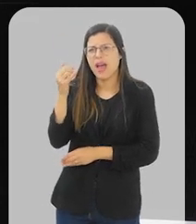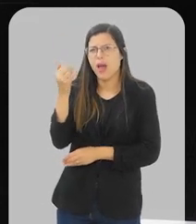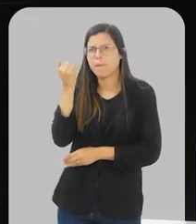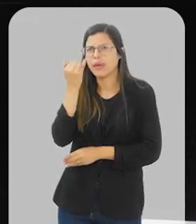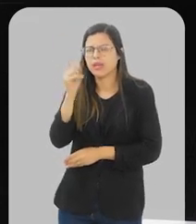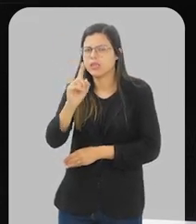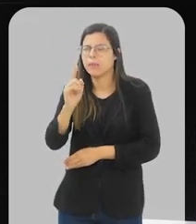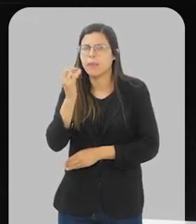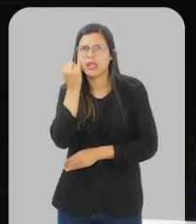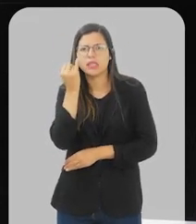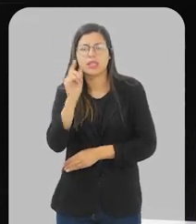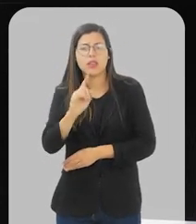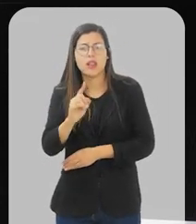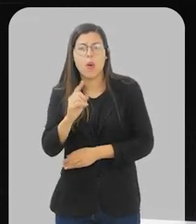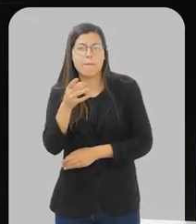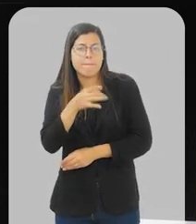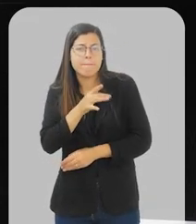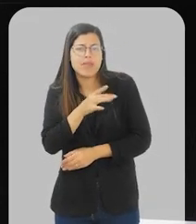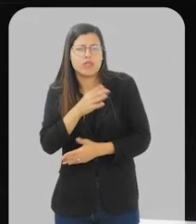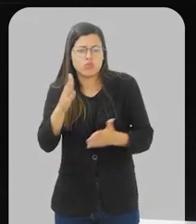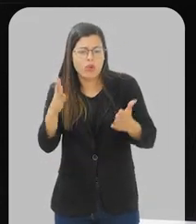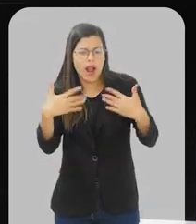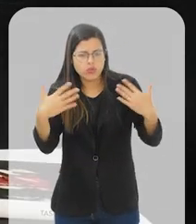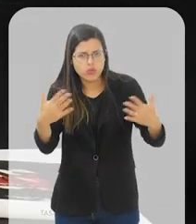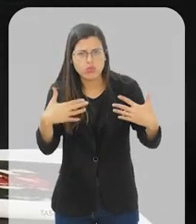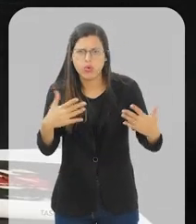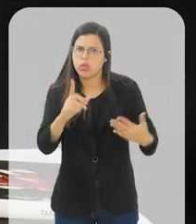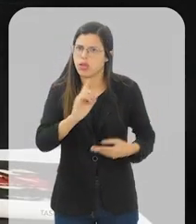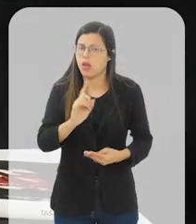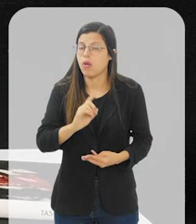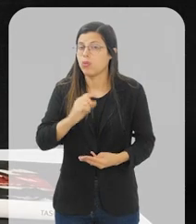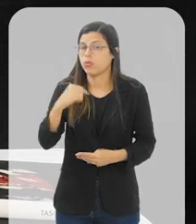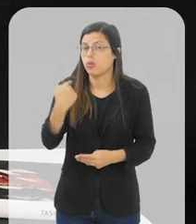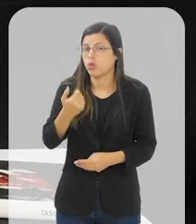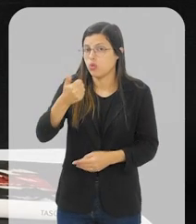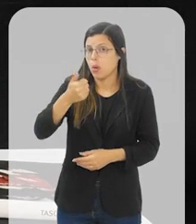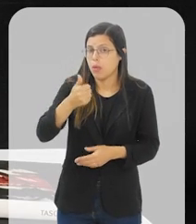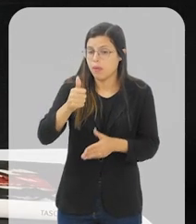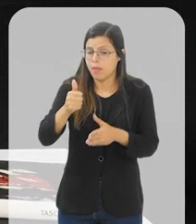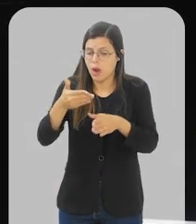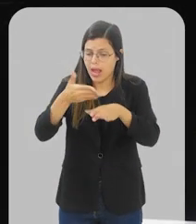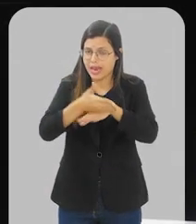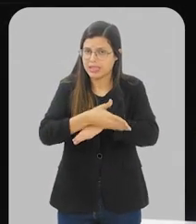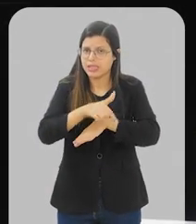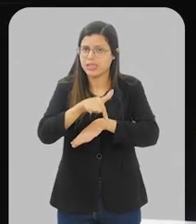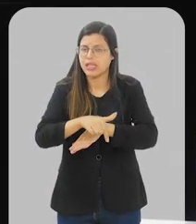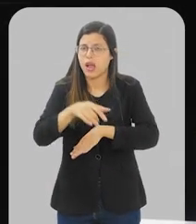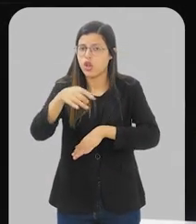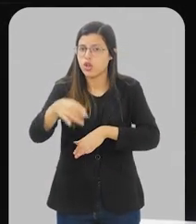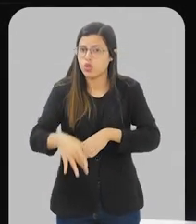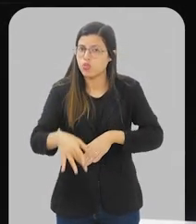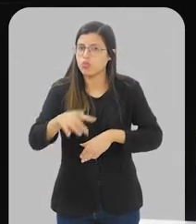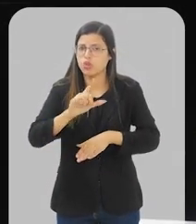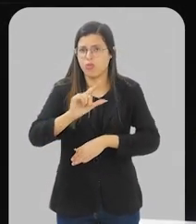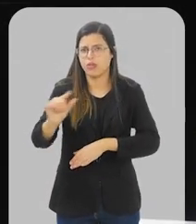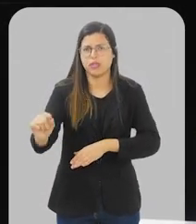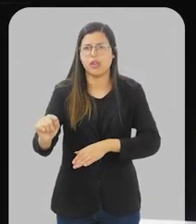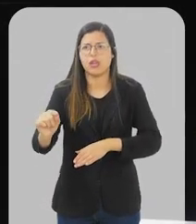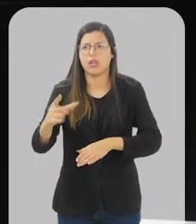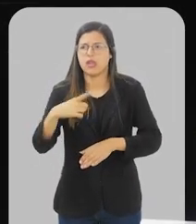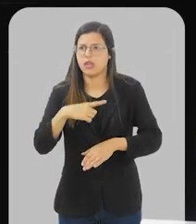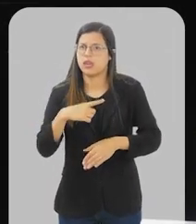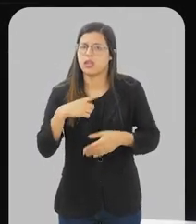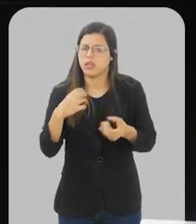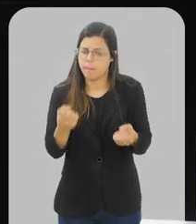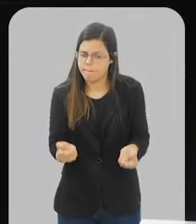de sentir calor. Preguiça não, está com medo de sentir calor. Não é calor, porque a gente é o primeiro a entrar na avenida, o último a sair, com peso